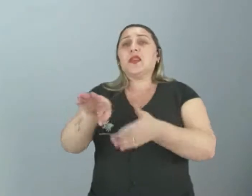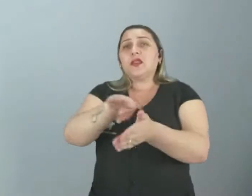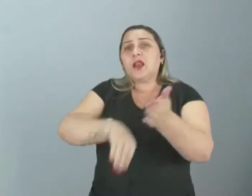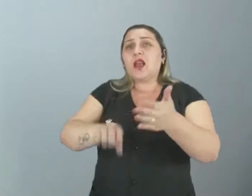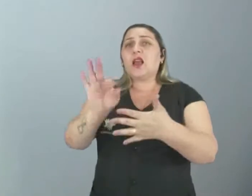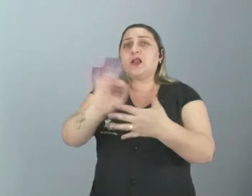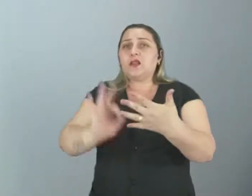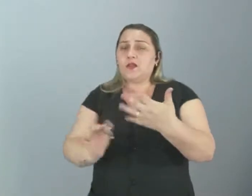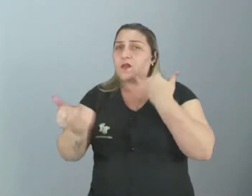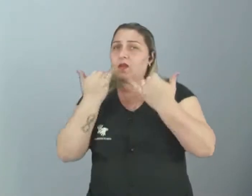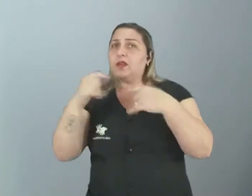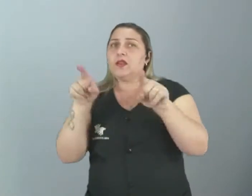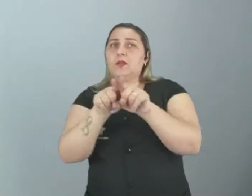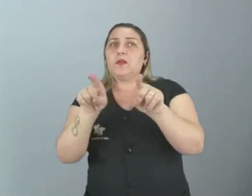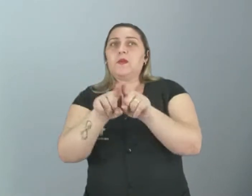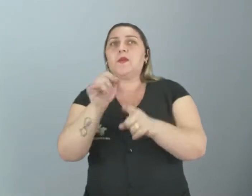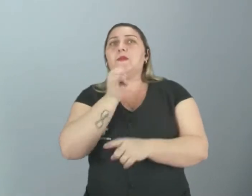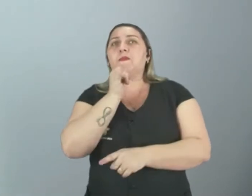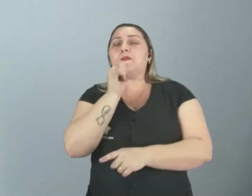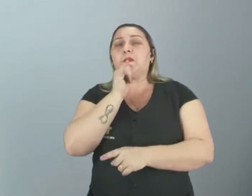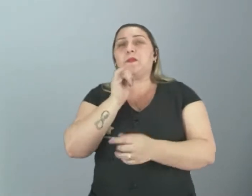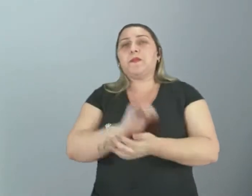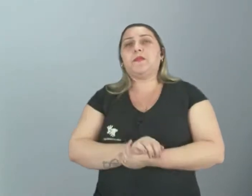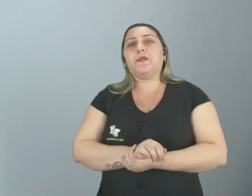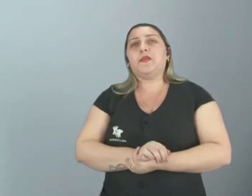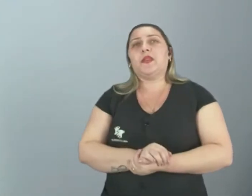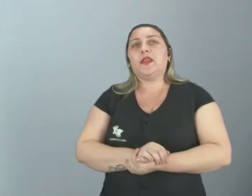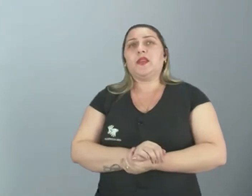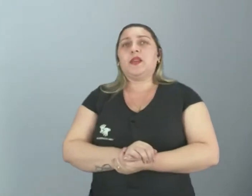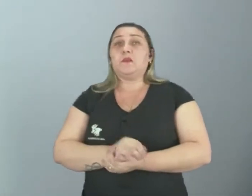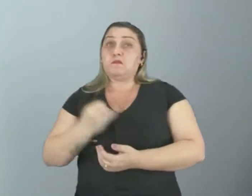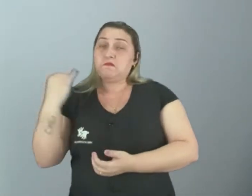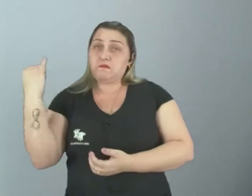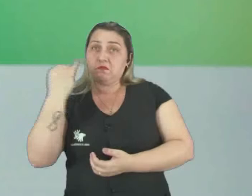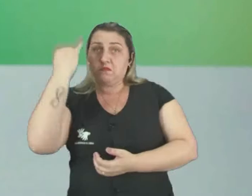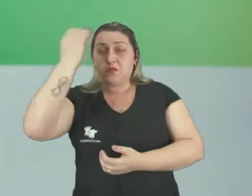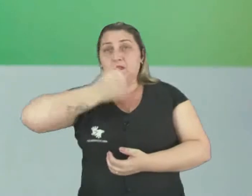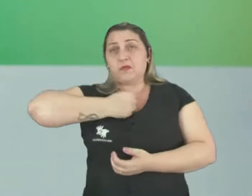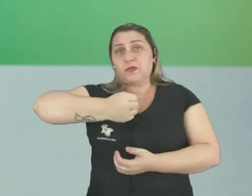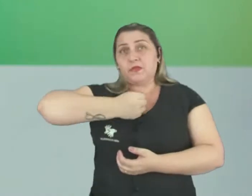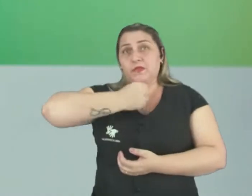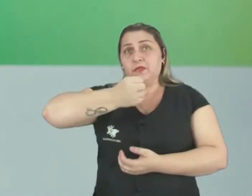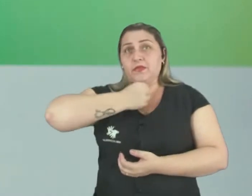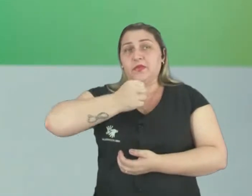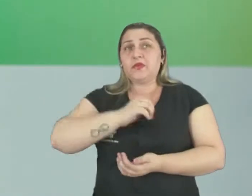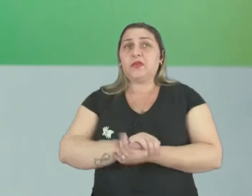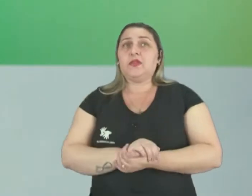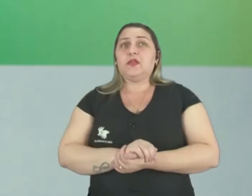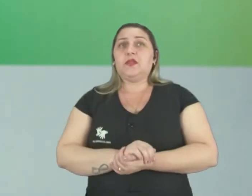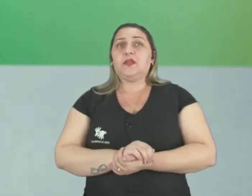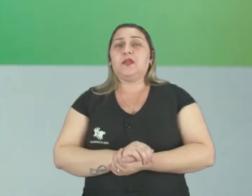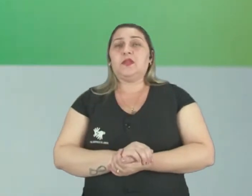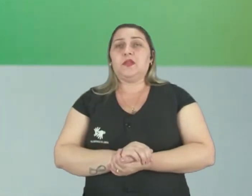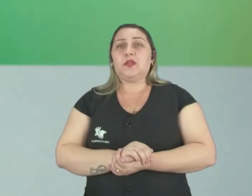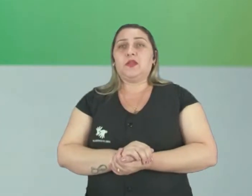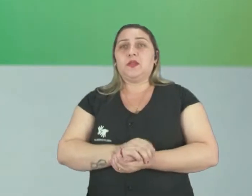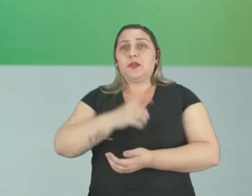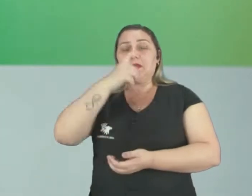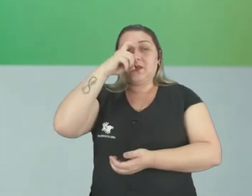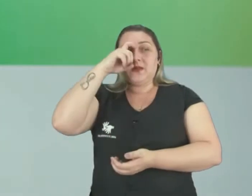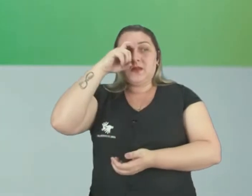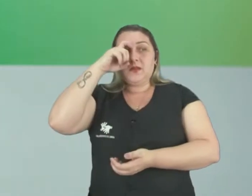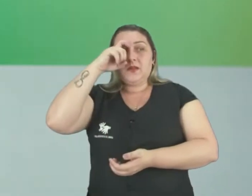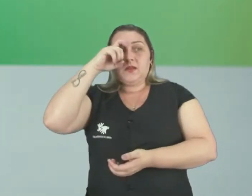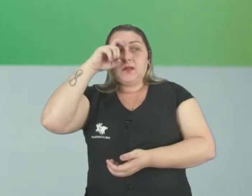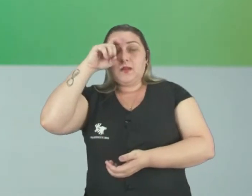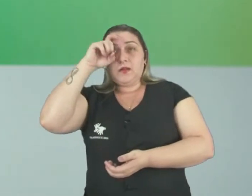algumas informações dela. Por exemplo, aqui a gente tem um ponto importante dessa entrevista, que é quando o Maurício de Souza ele começa a